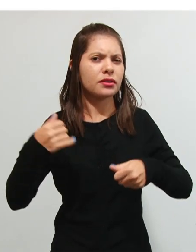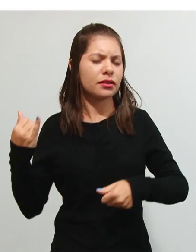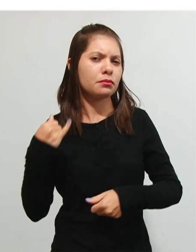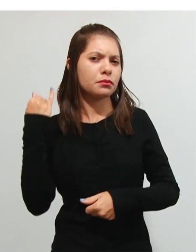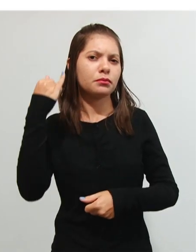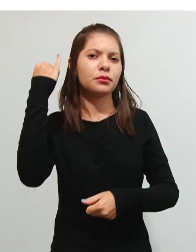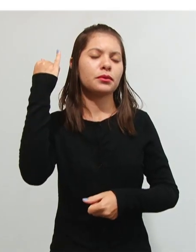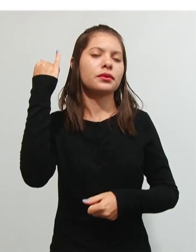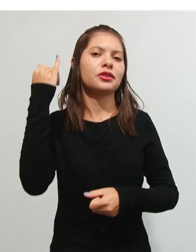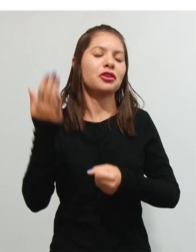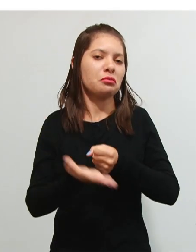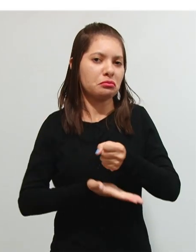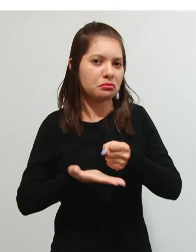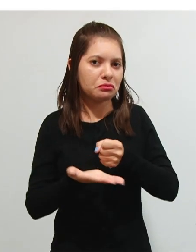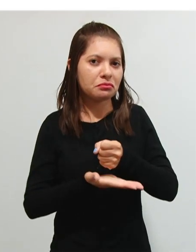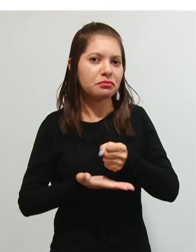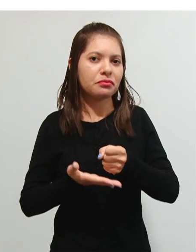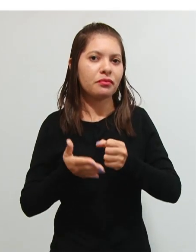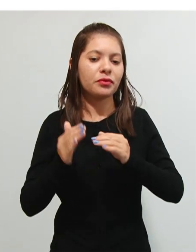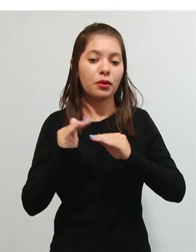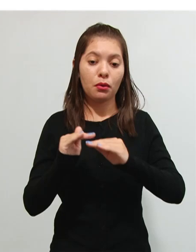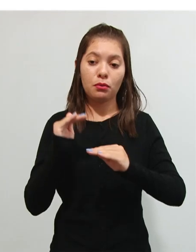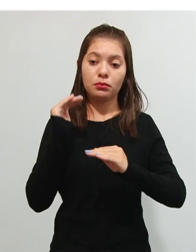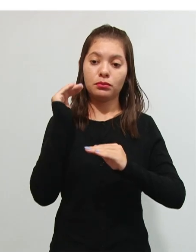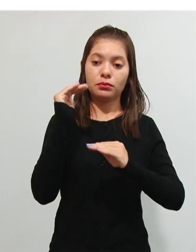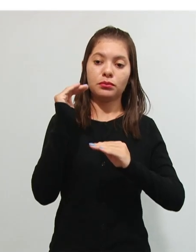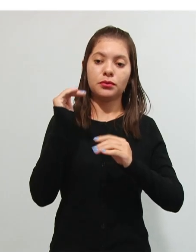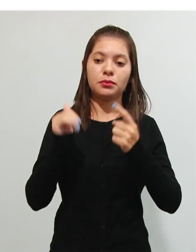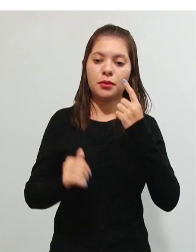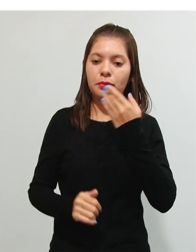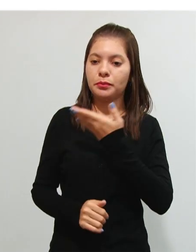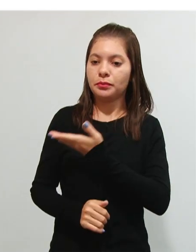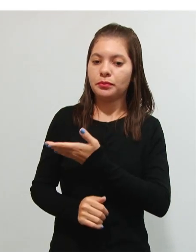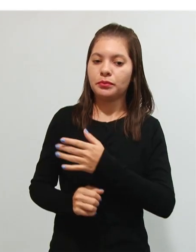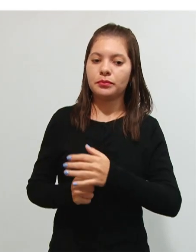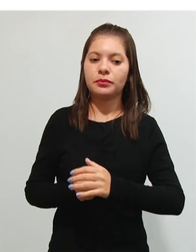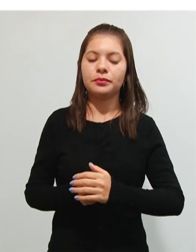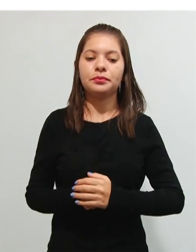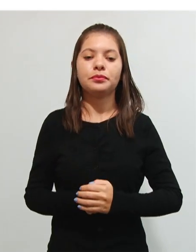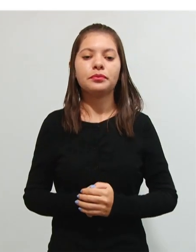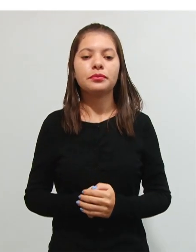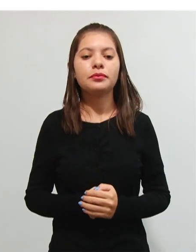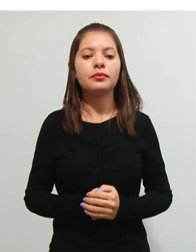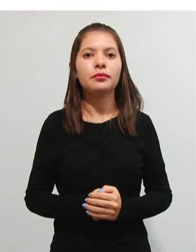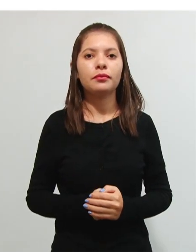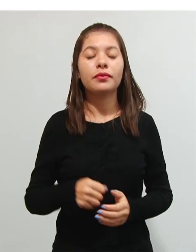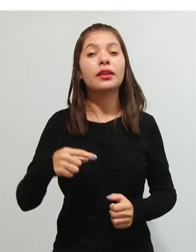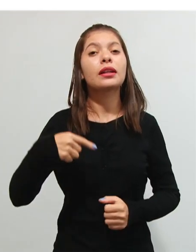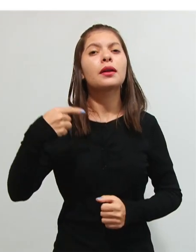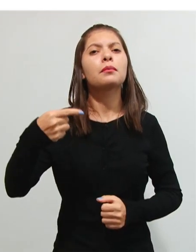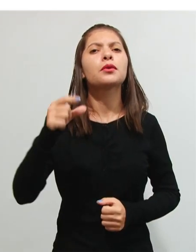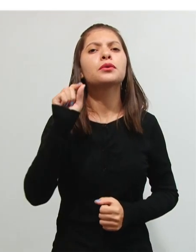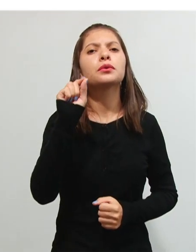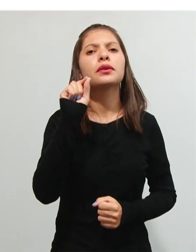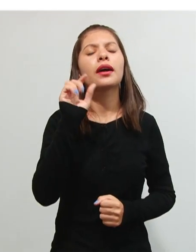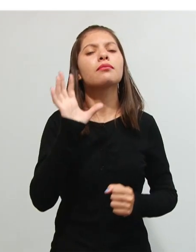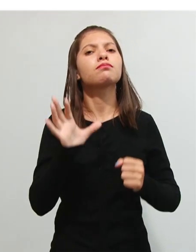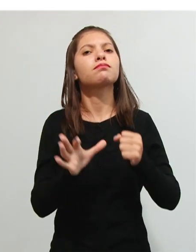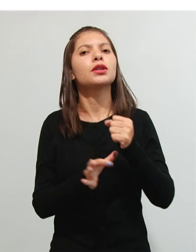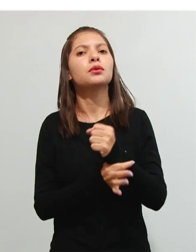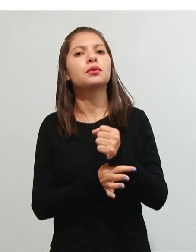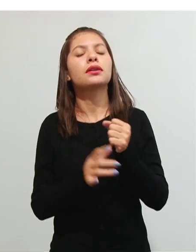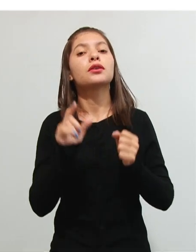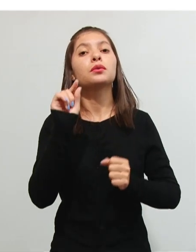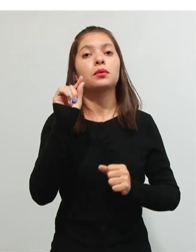fundamental do ser humano. Próxima necessidade, satisfeita a fisiologia, temos a necessidade de